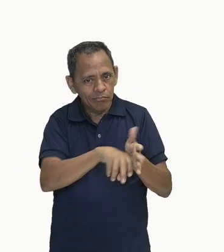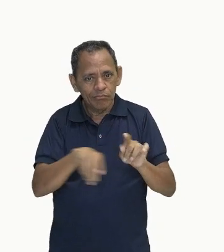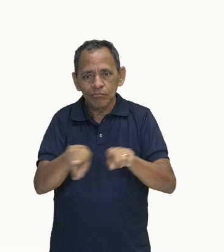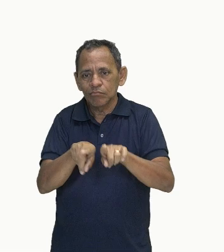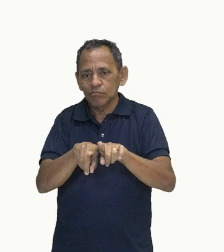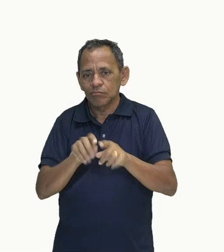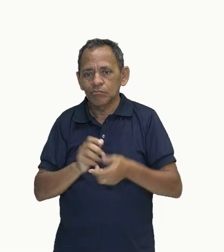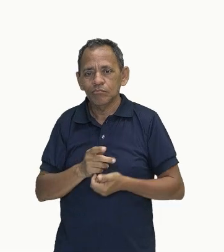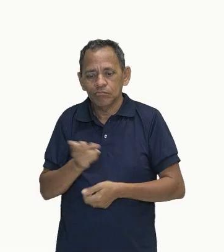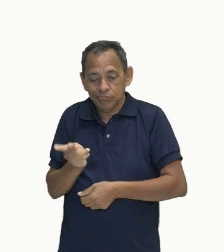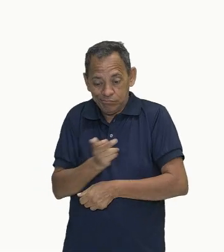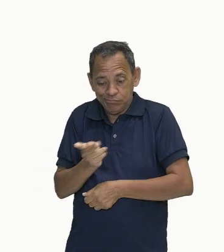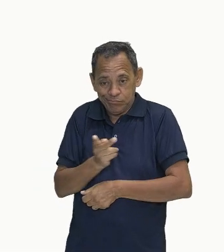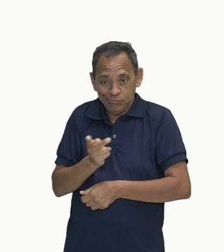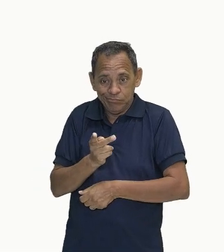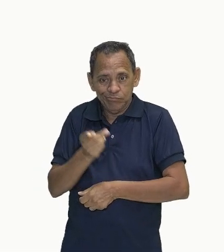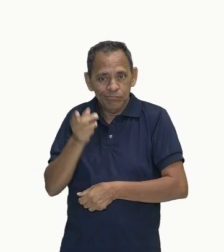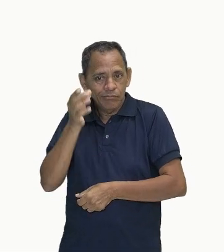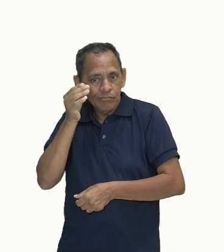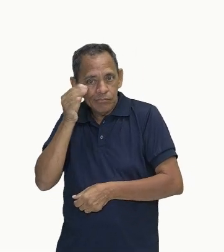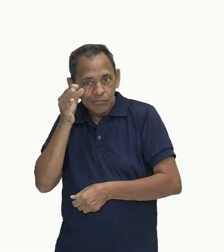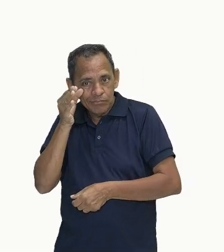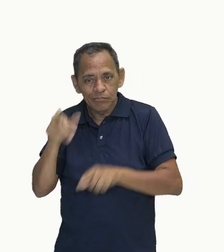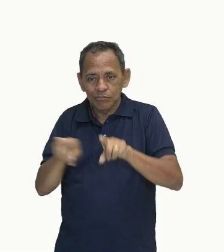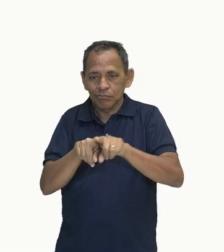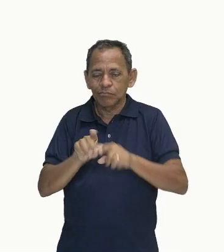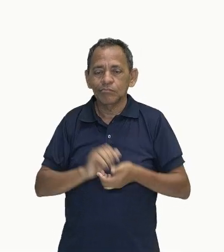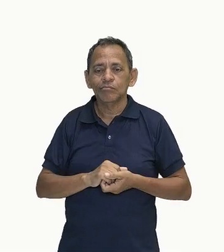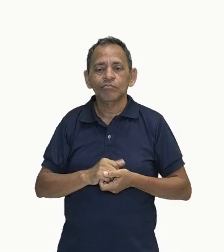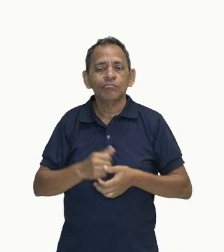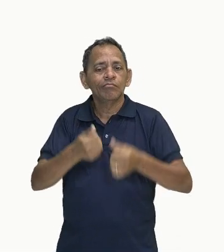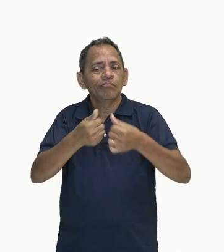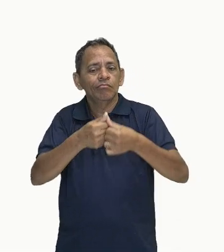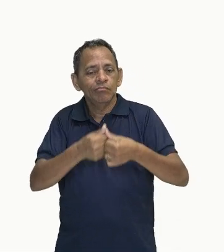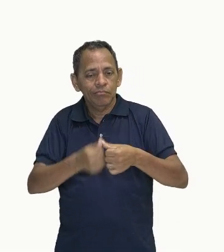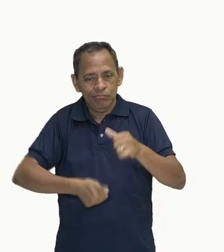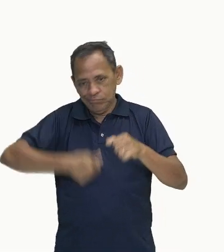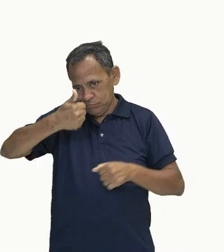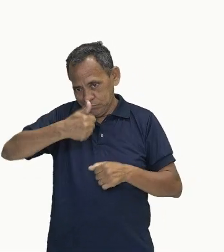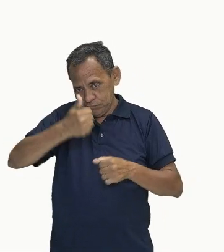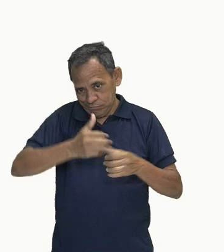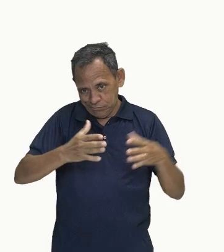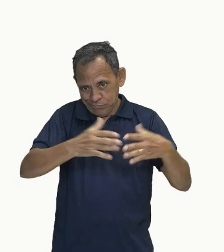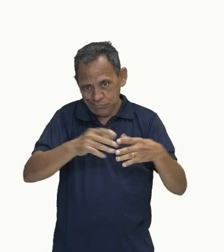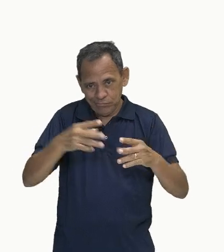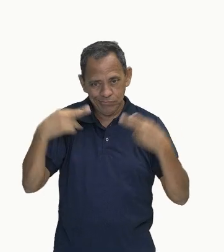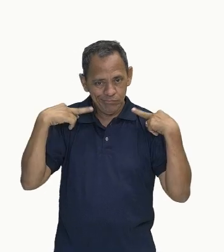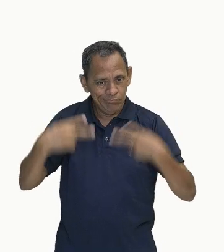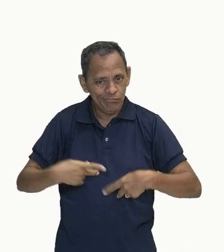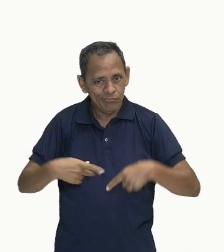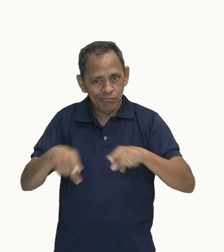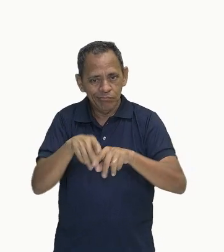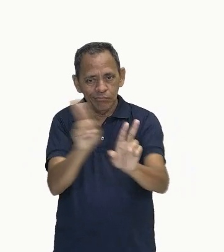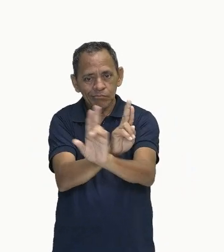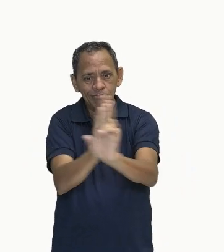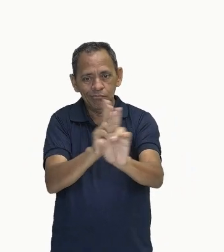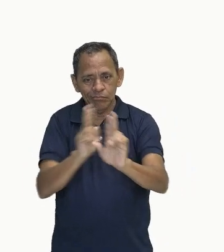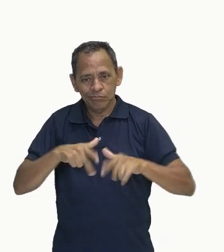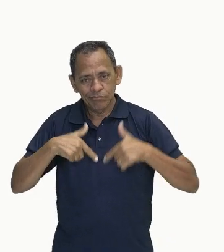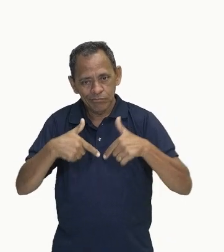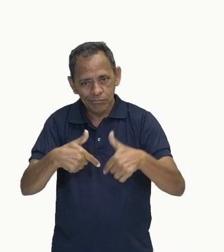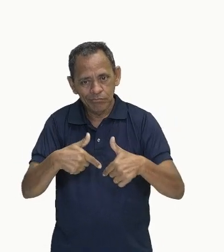vocês observarem. Então, essa fixação desses primeiros grupos humanos, então aí relacionado com essas